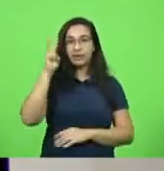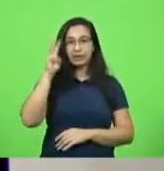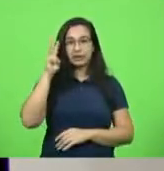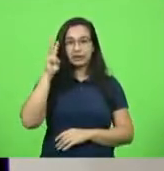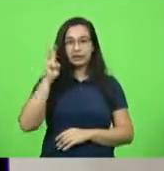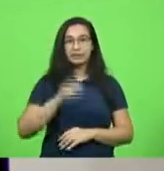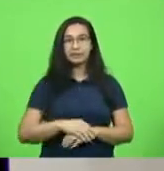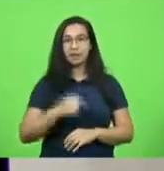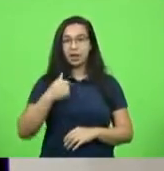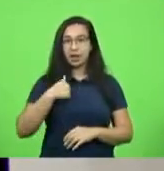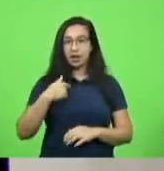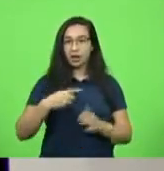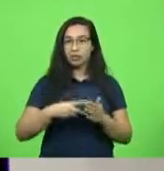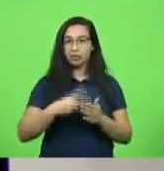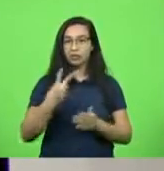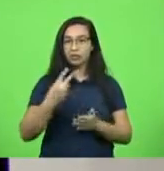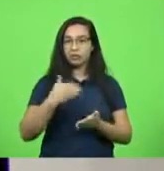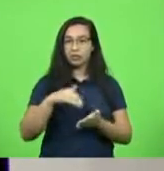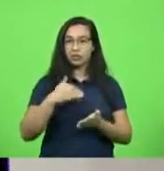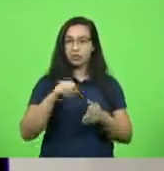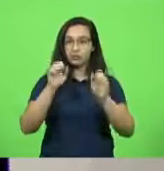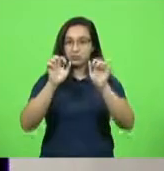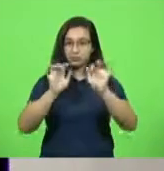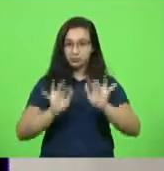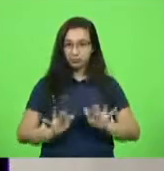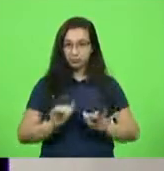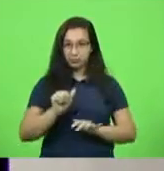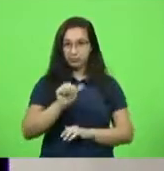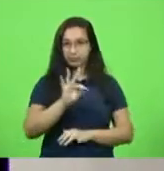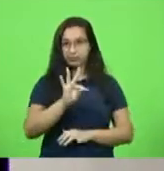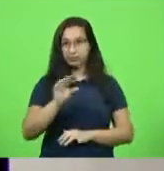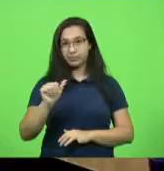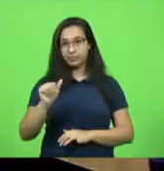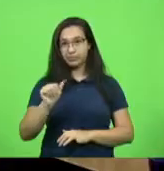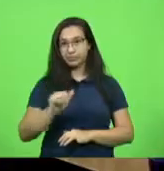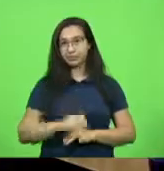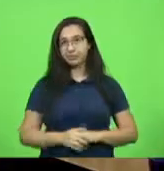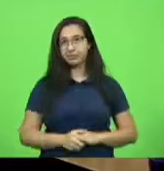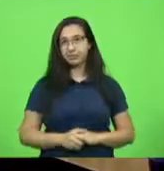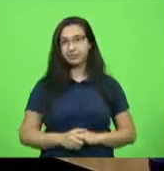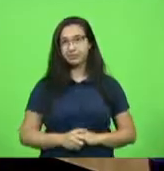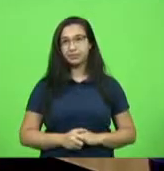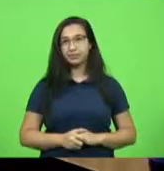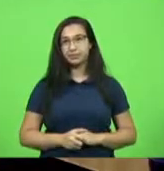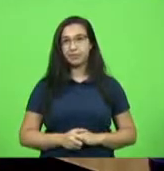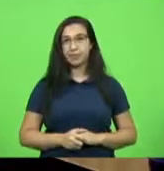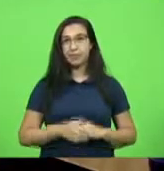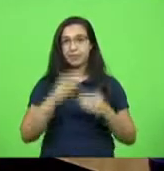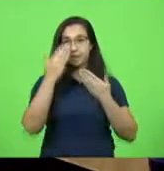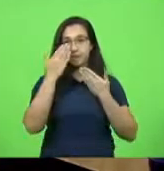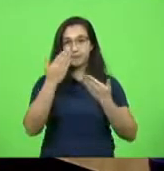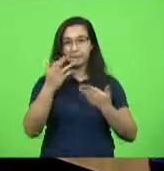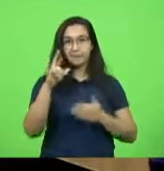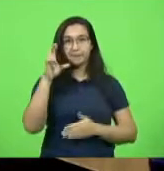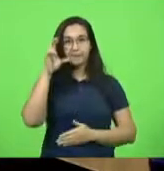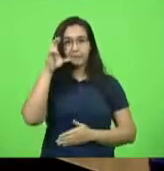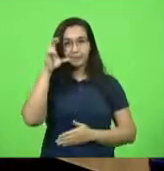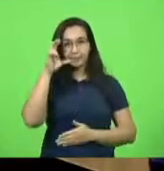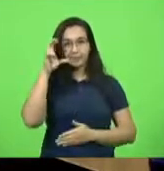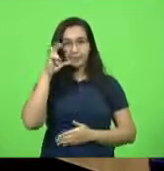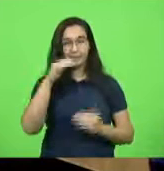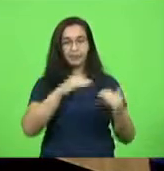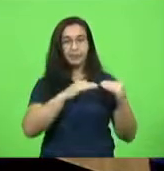para constar é o segundo secretario lavrei e obrigado Deputado Alba e